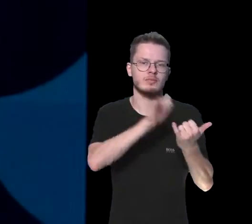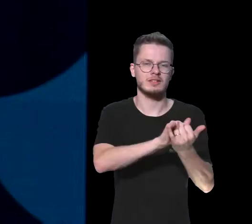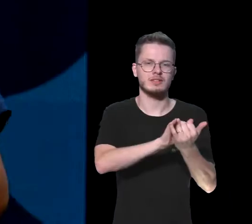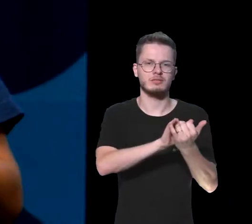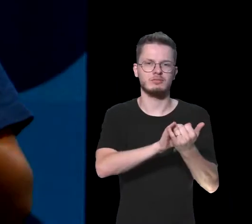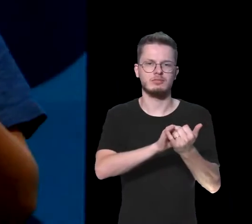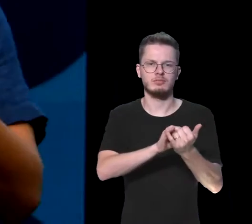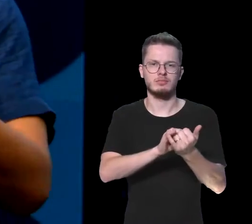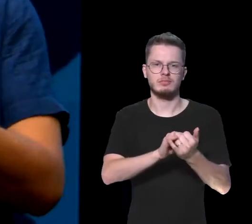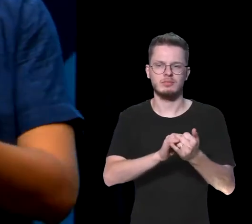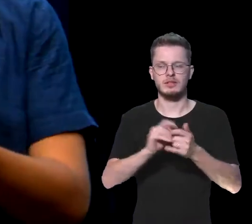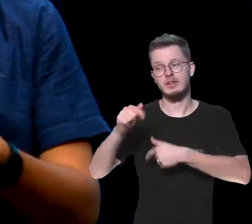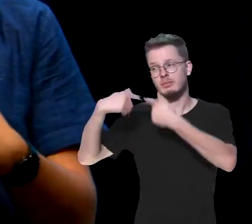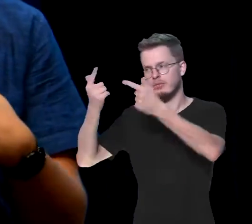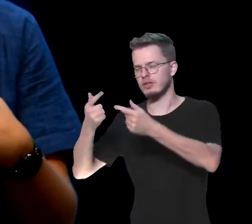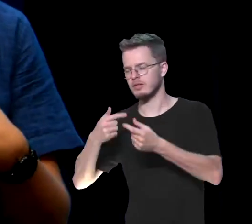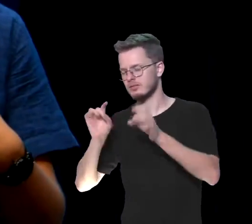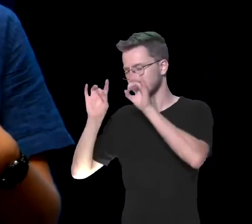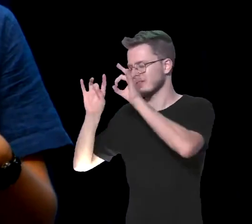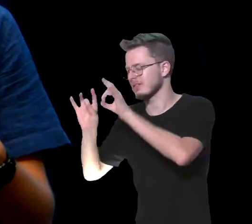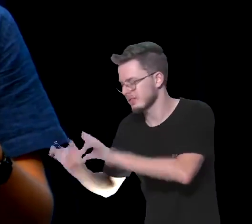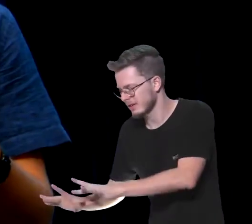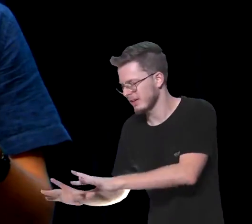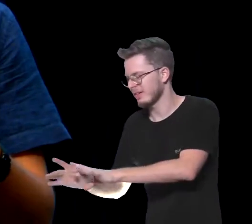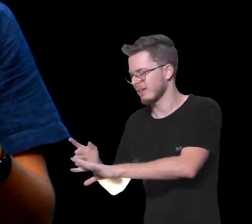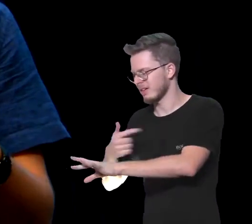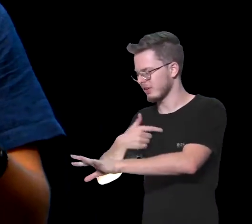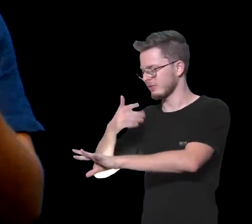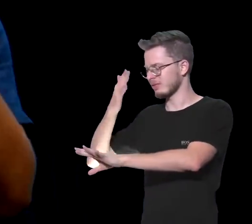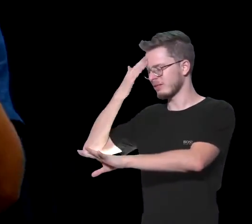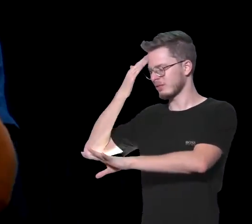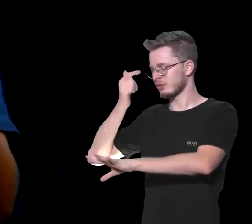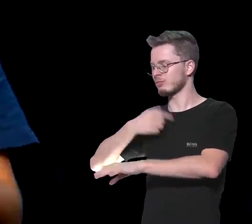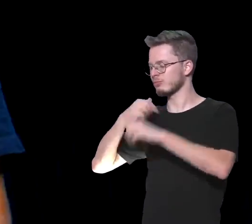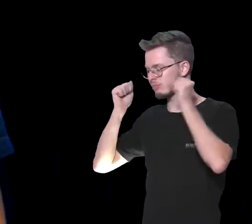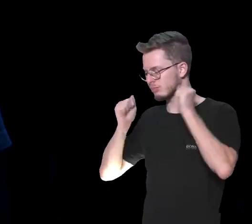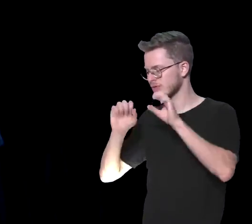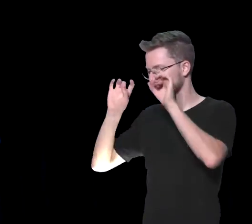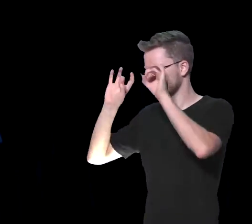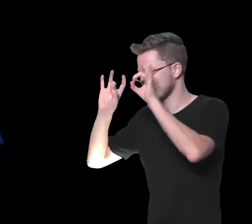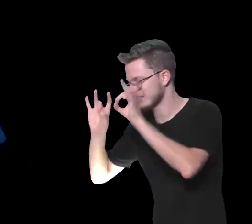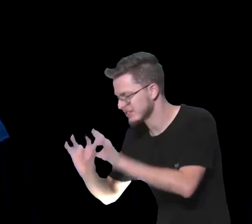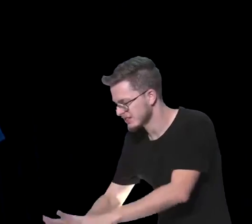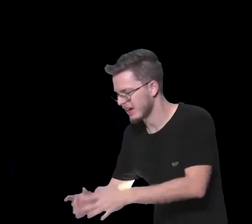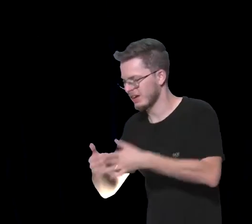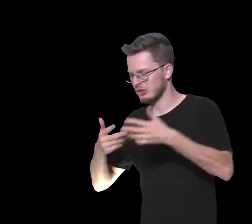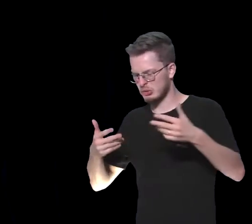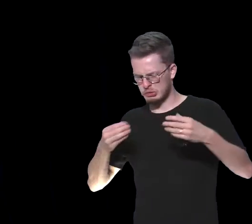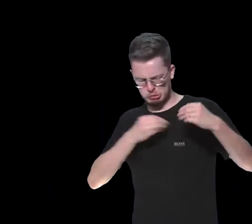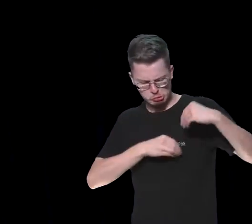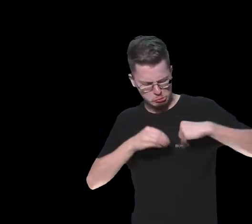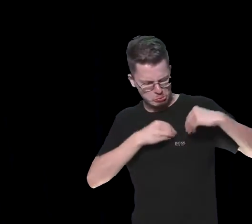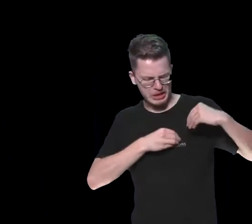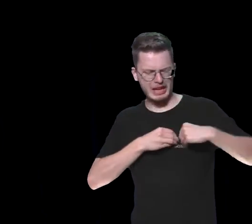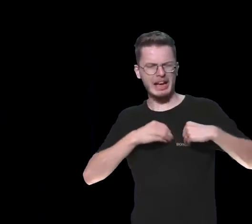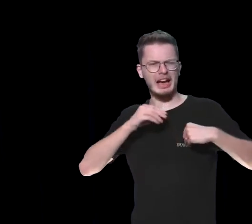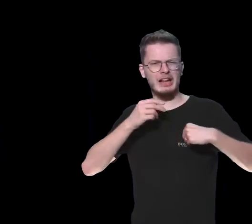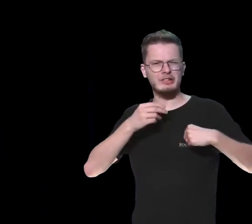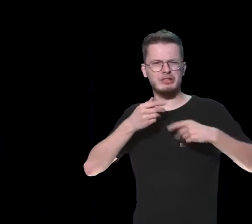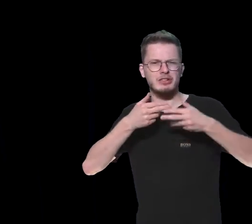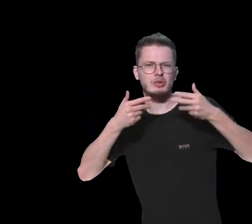as coisas que ainda precisavam ser mexidas aqui dentro. O que precisa ser mexido aí dentro do seu coração?